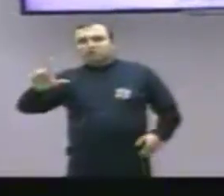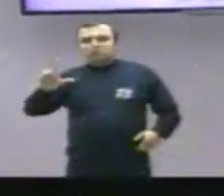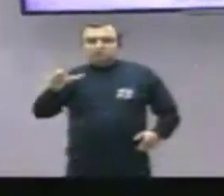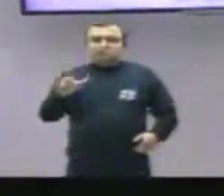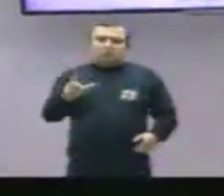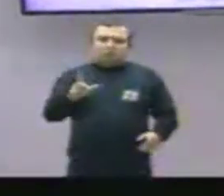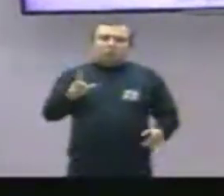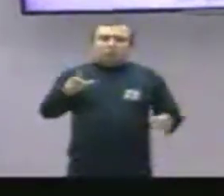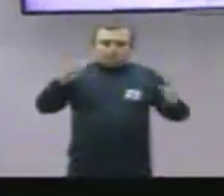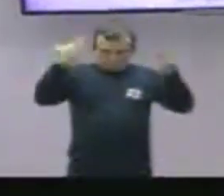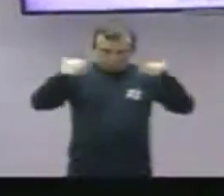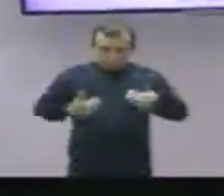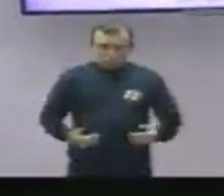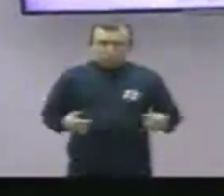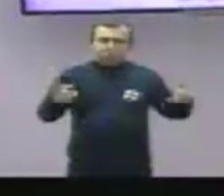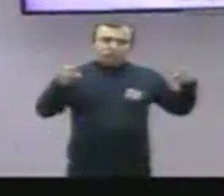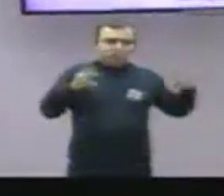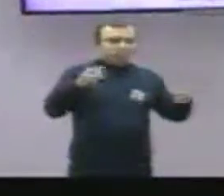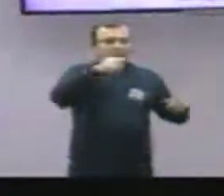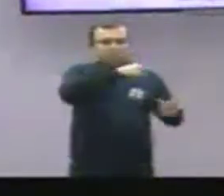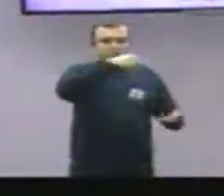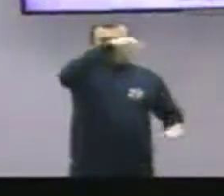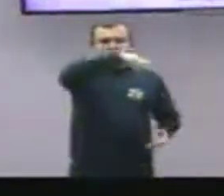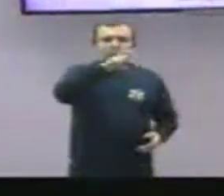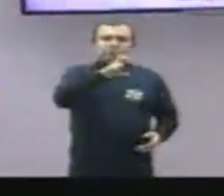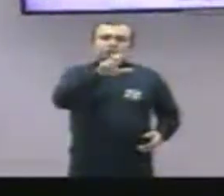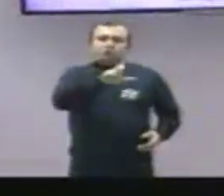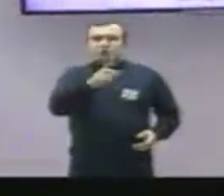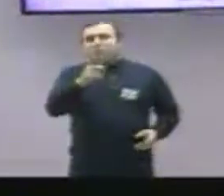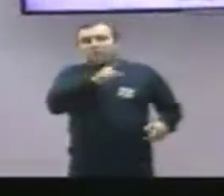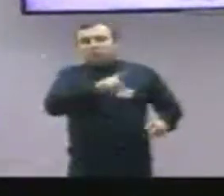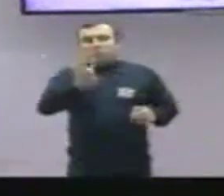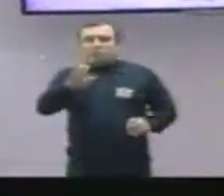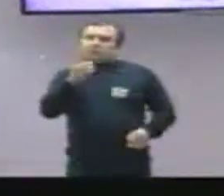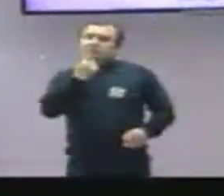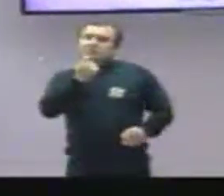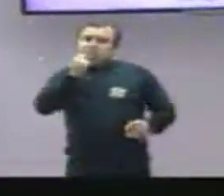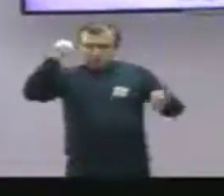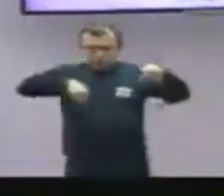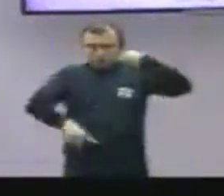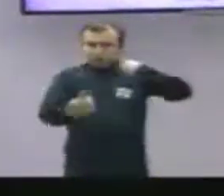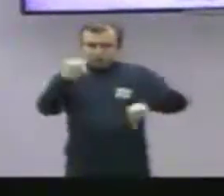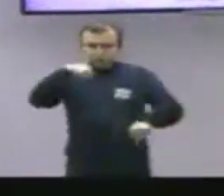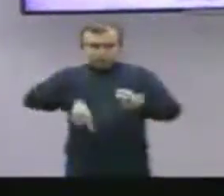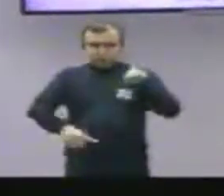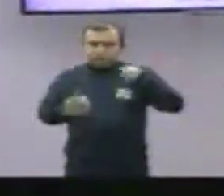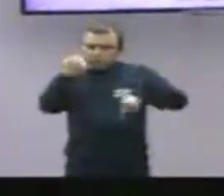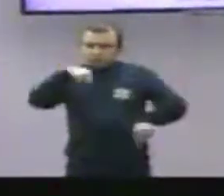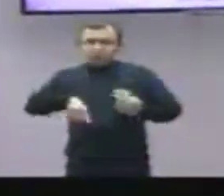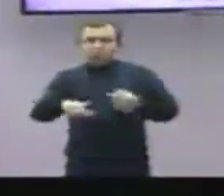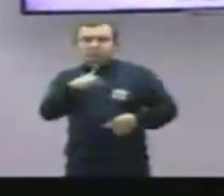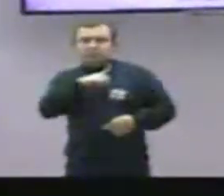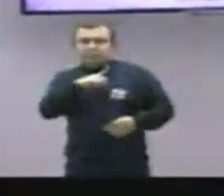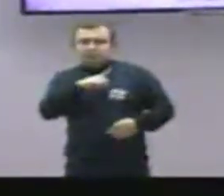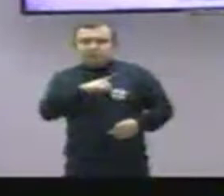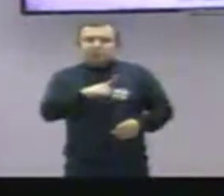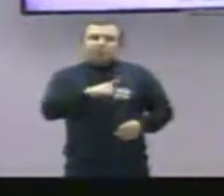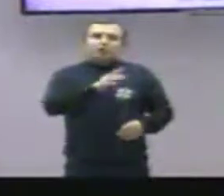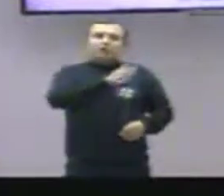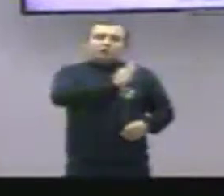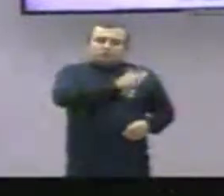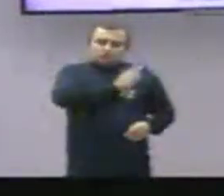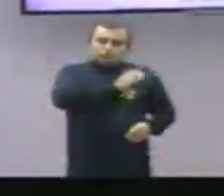que no nosso corpo tem essa mesma quantidade, só que de sangue. E essa é a quantidade que o nosso coração